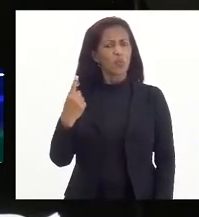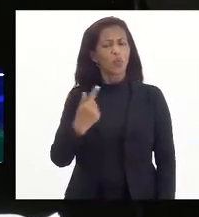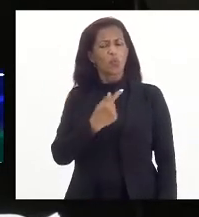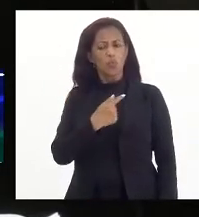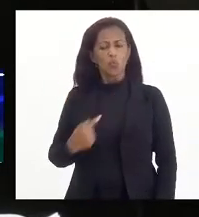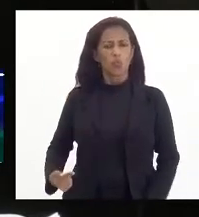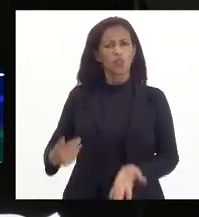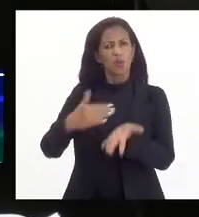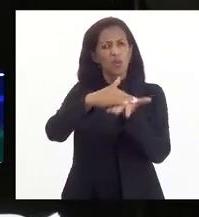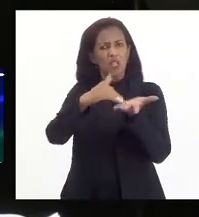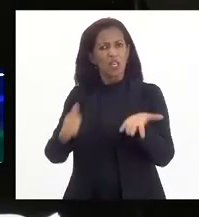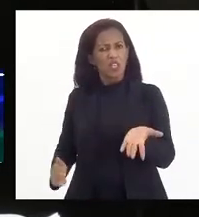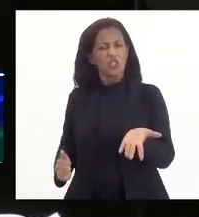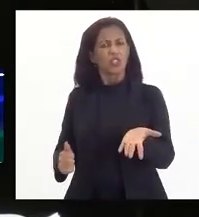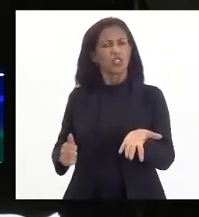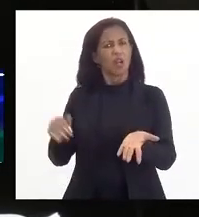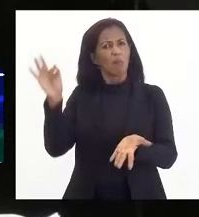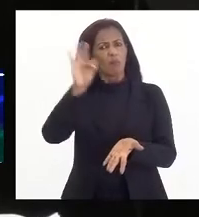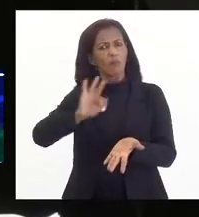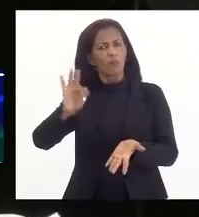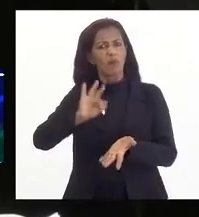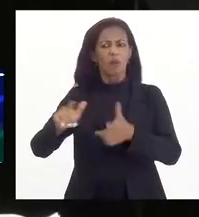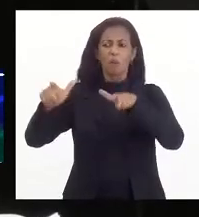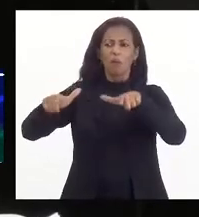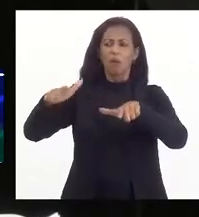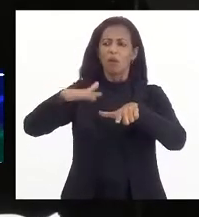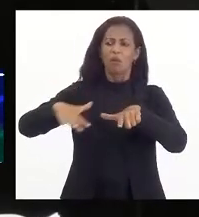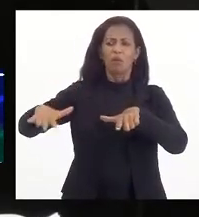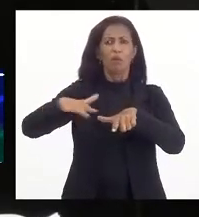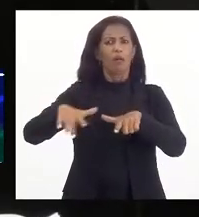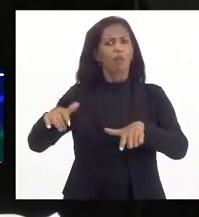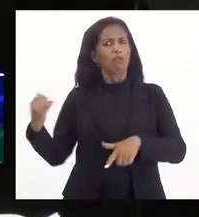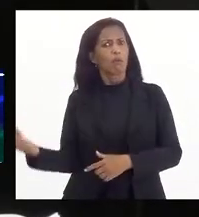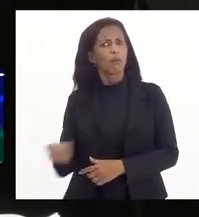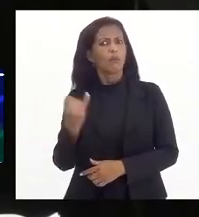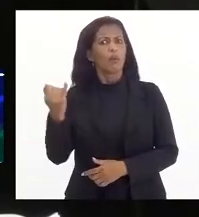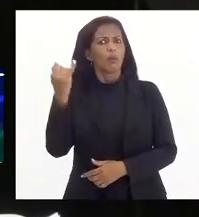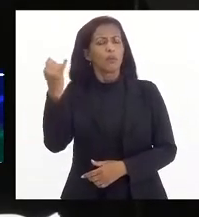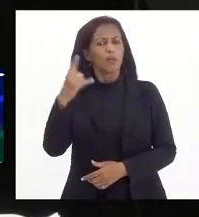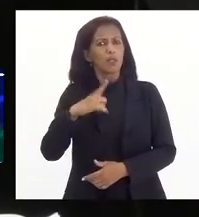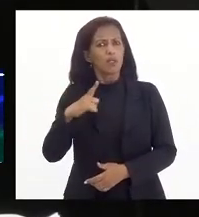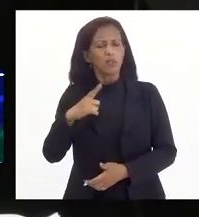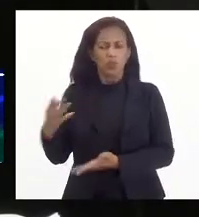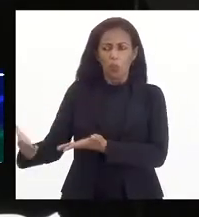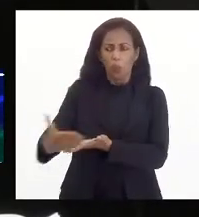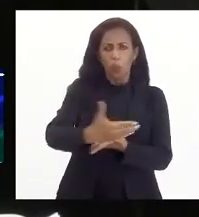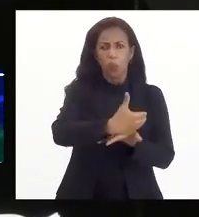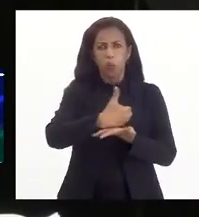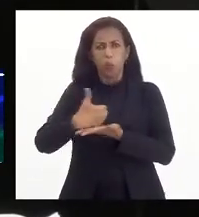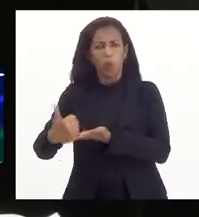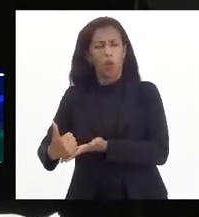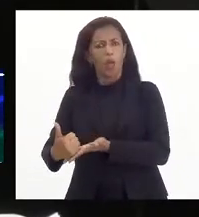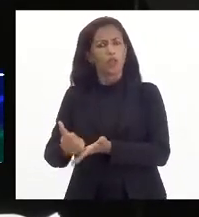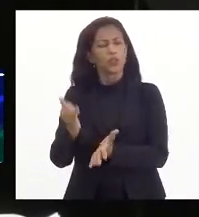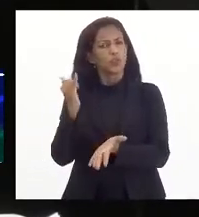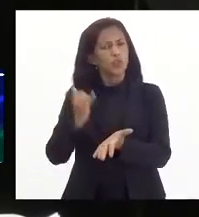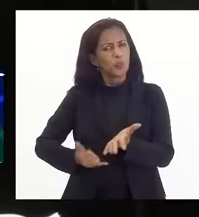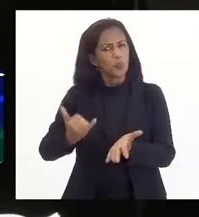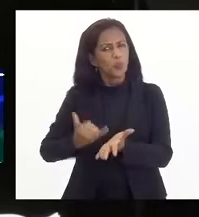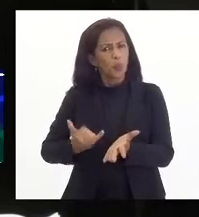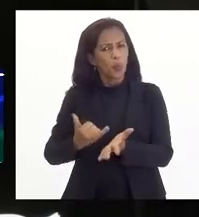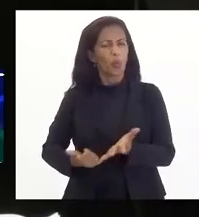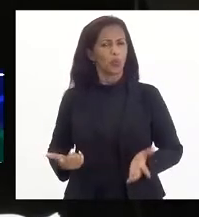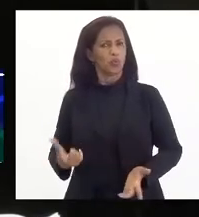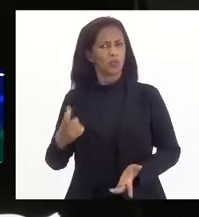uma universidade entra mais não era importante que uma zona oeste o que tem uma recadação de cm altíssima tendo em vista de